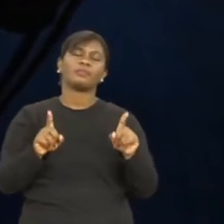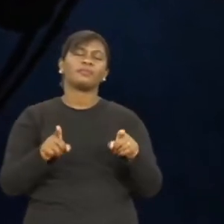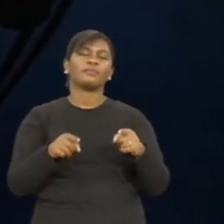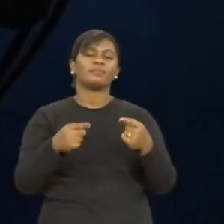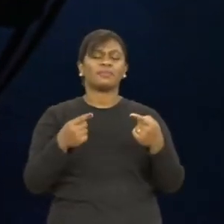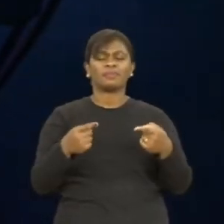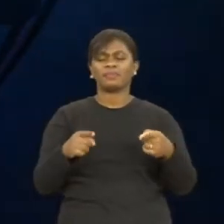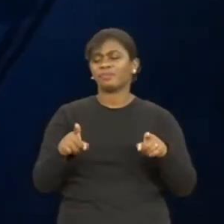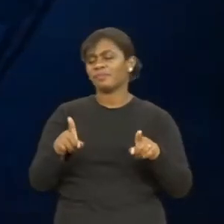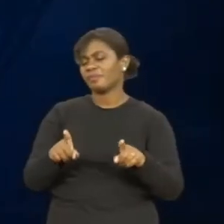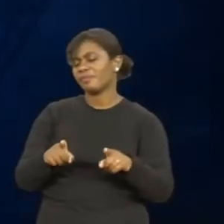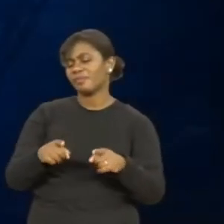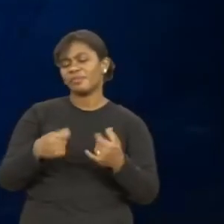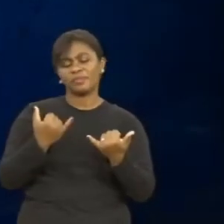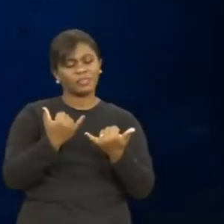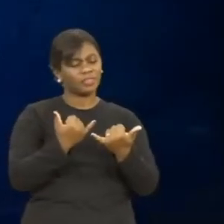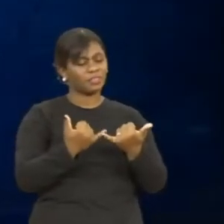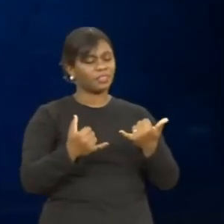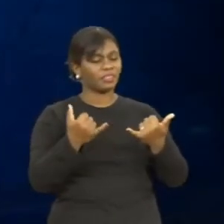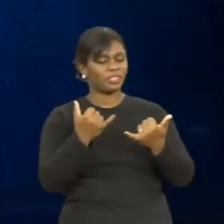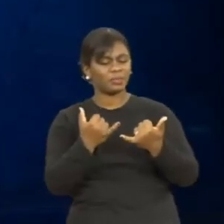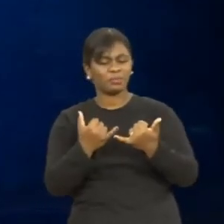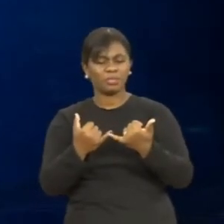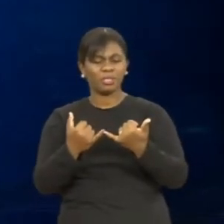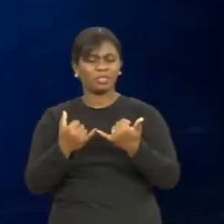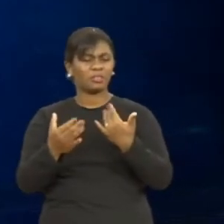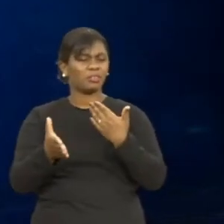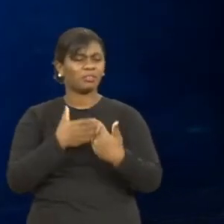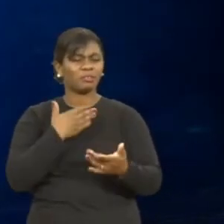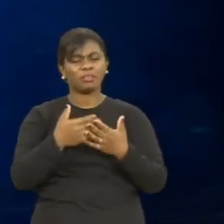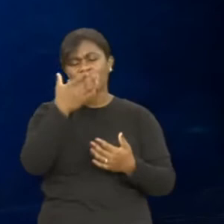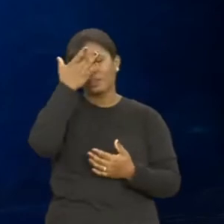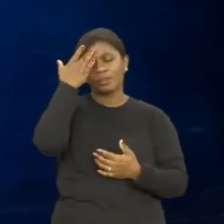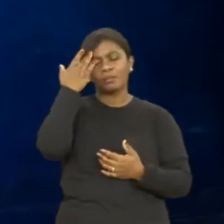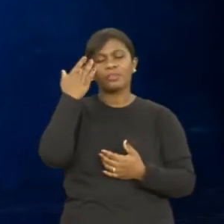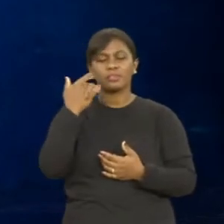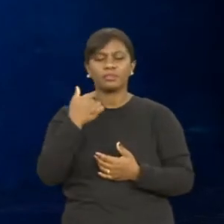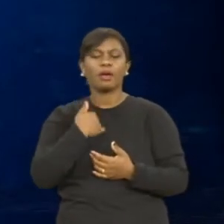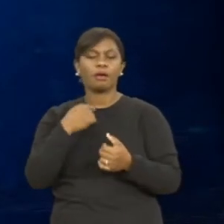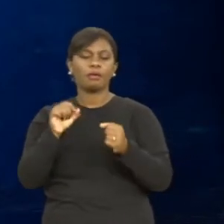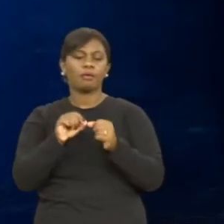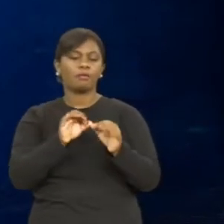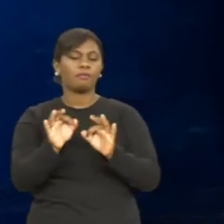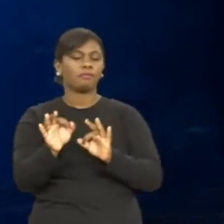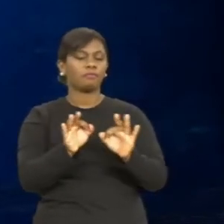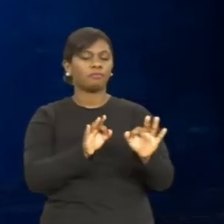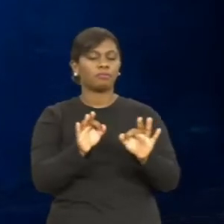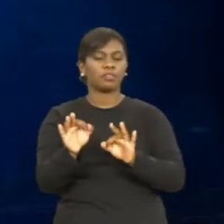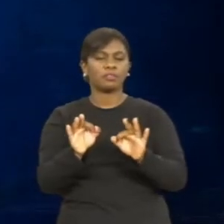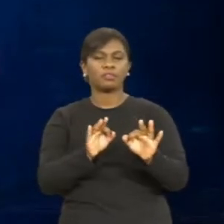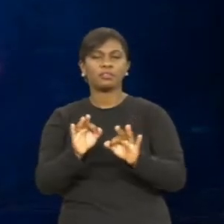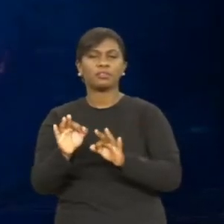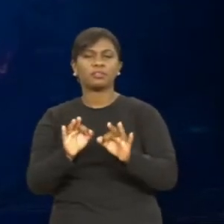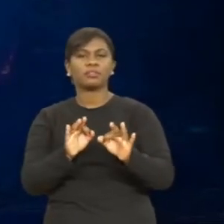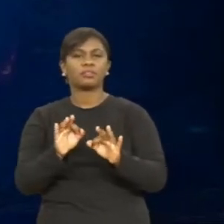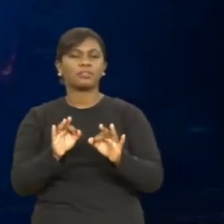Como todo ser humano faço planos e projetos que